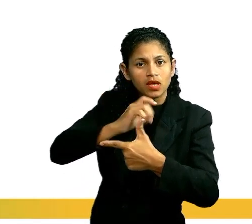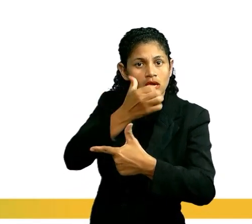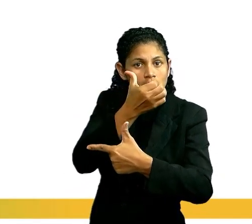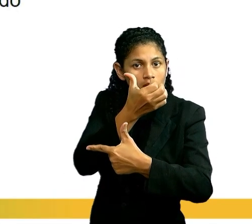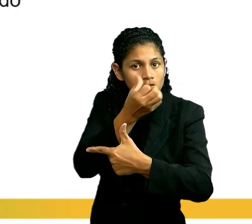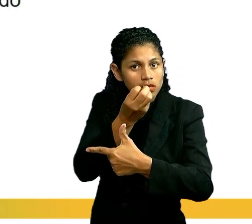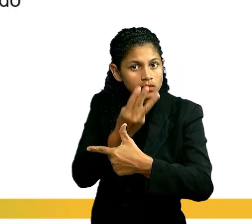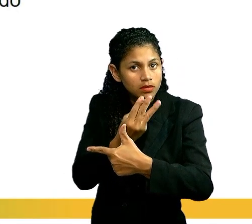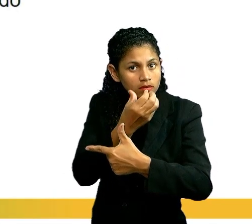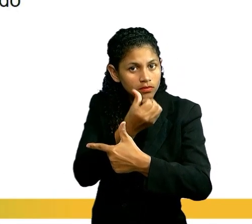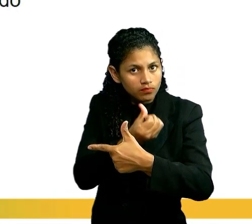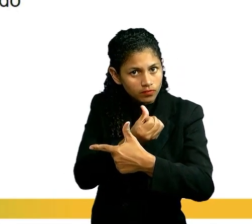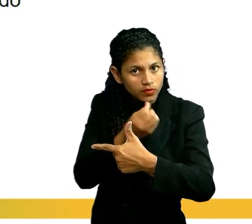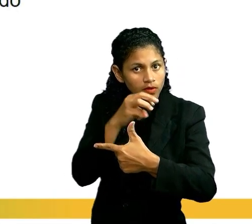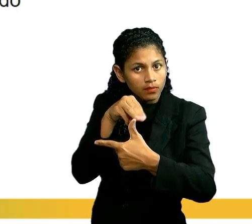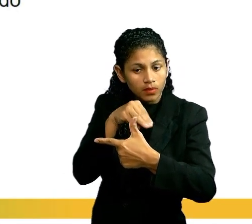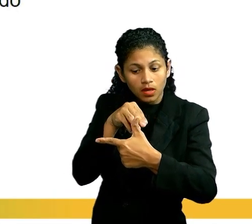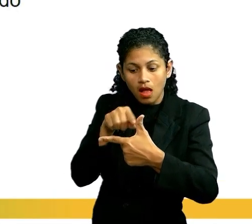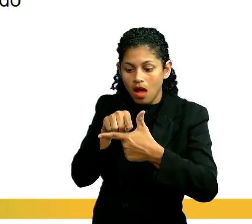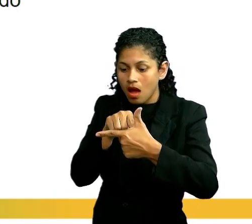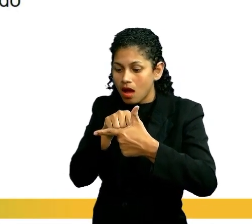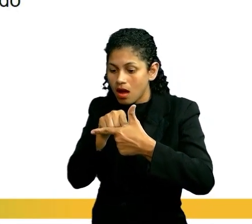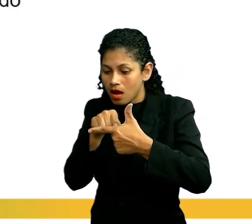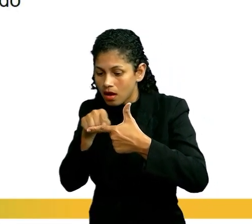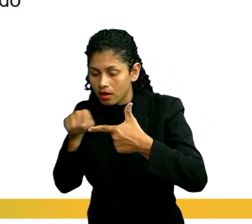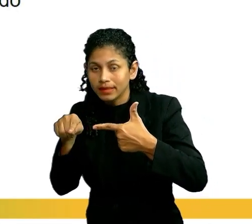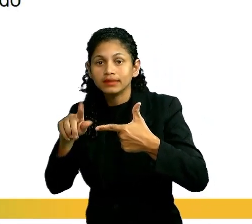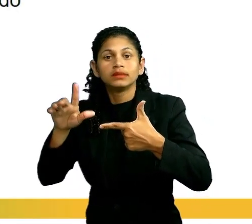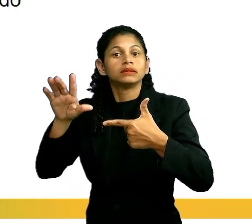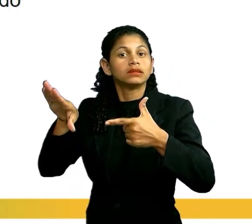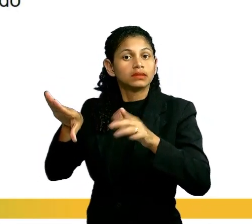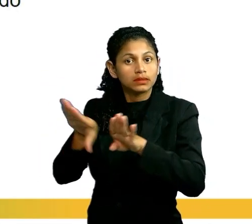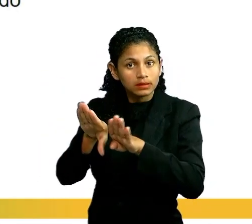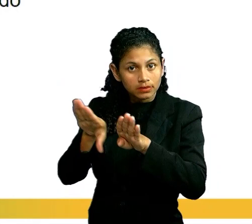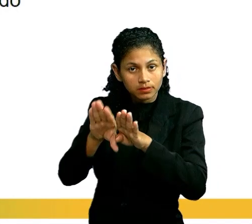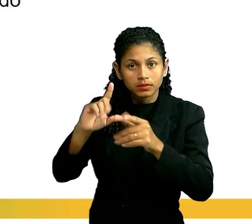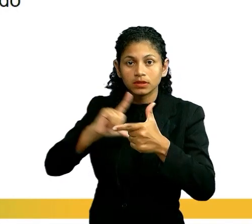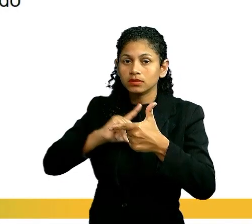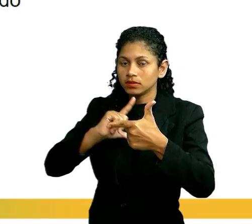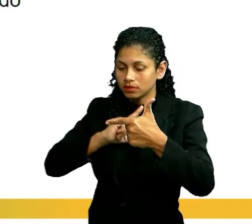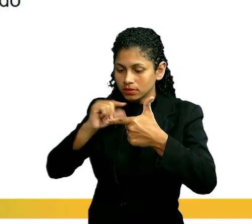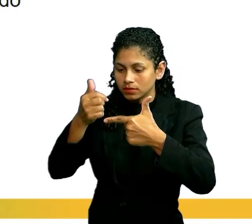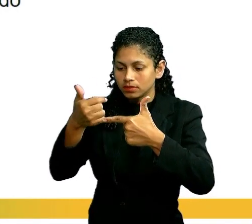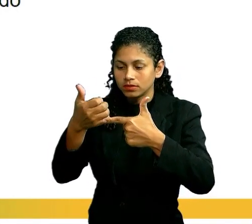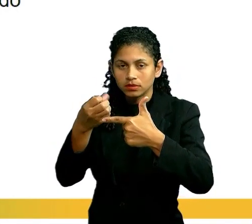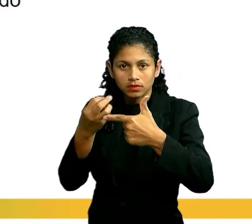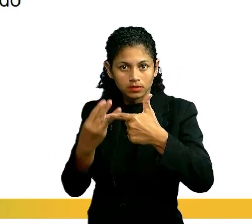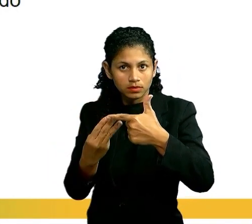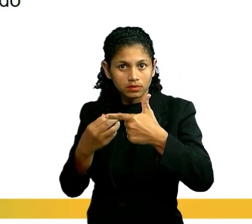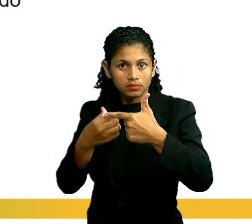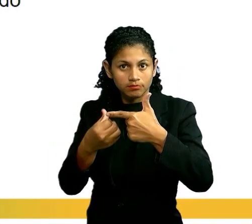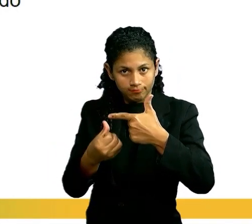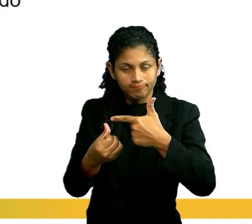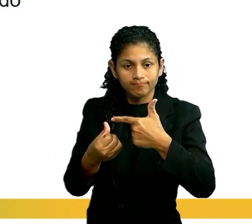passo dela tem 50 centímetros. Então, o que a gente vai fazer? Se ela pega 36 vezes